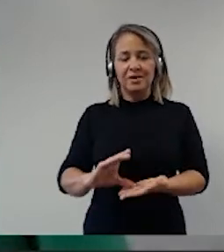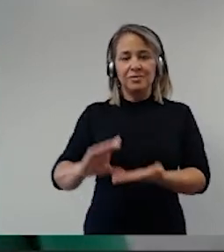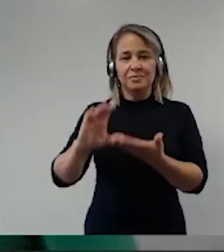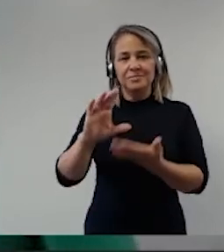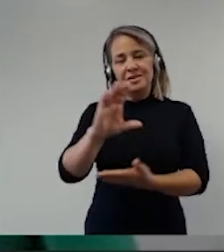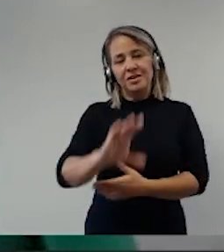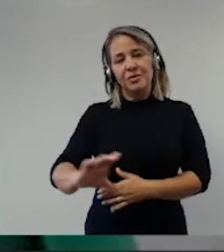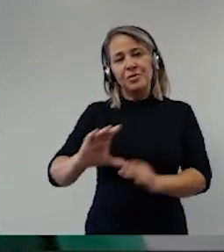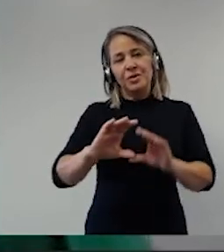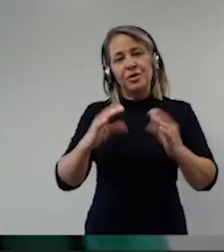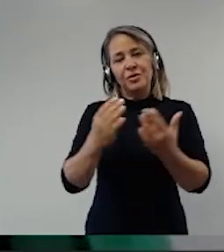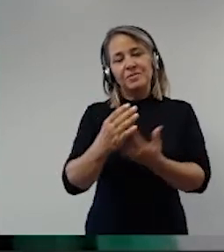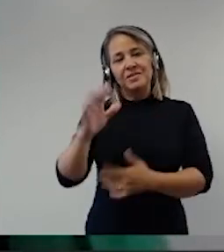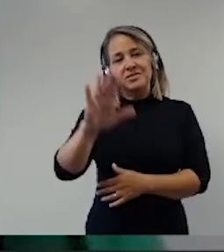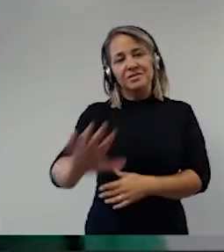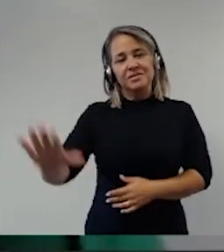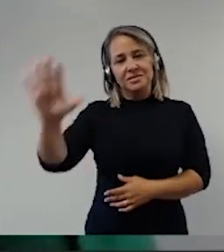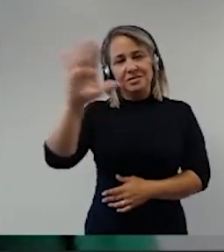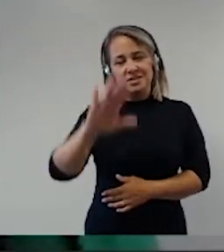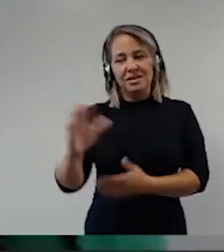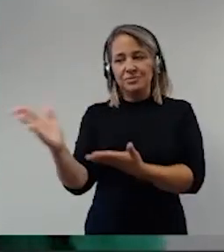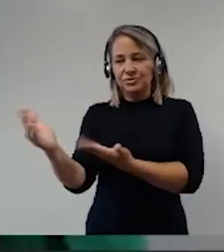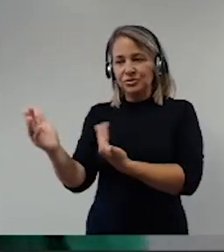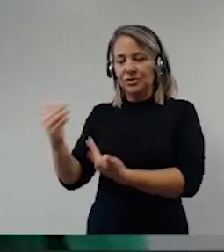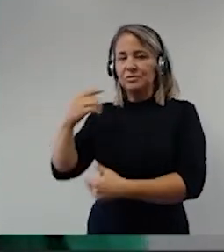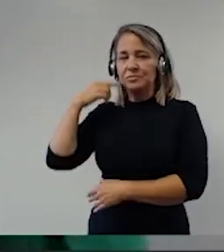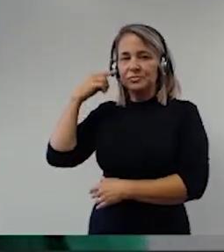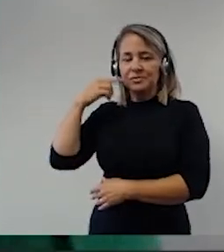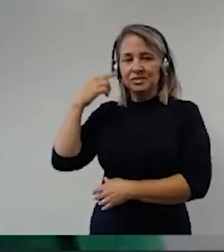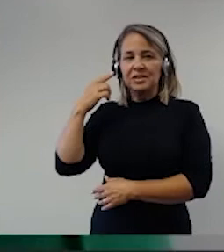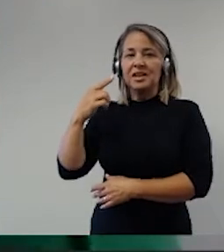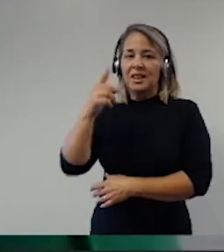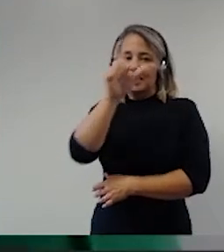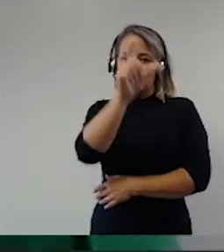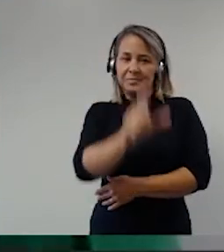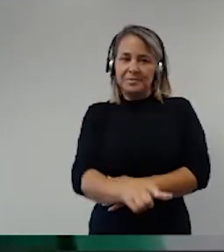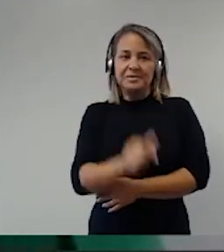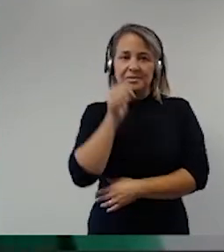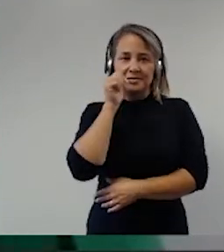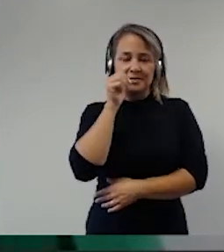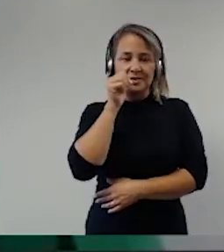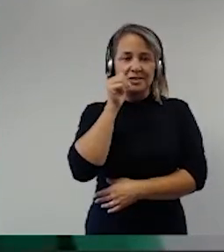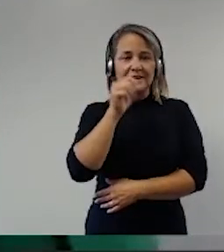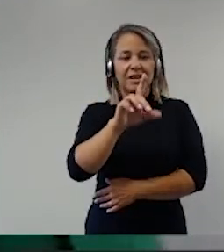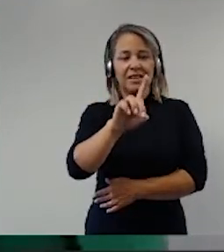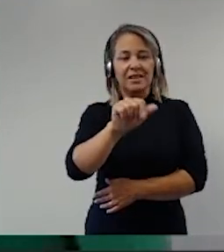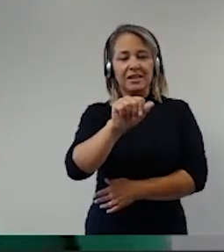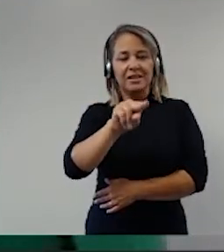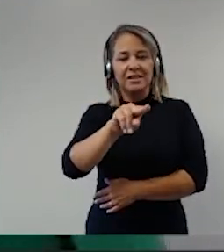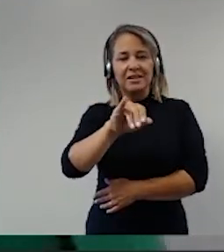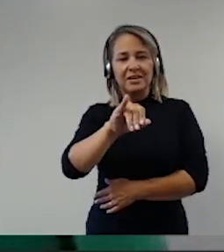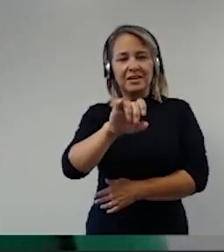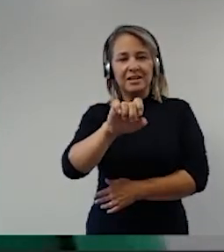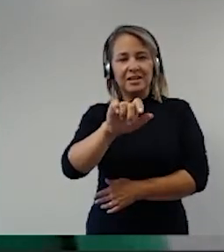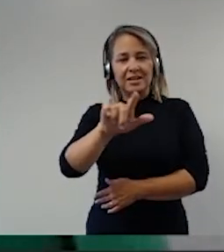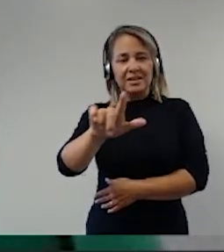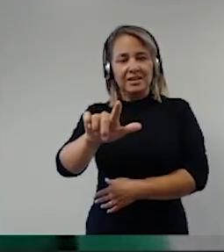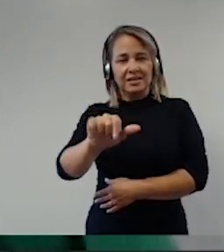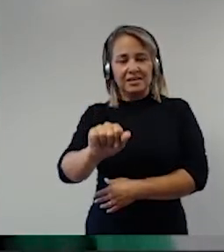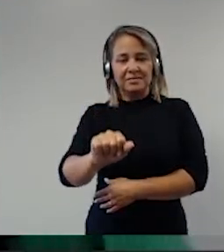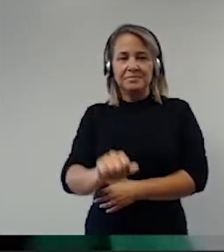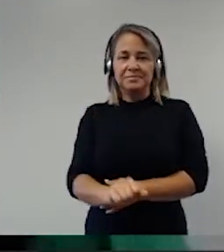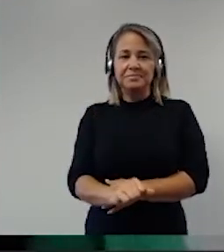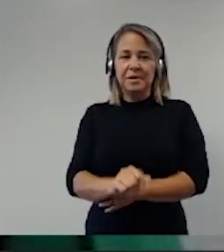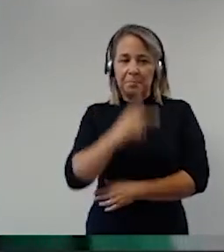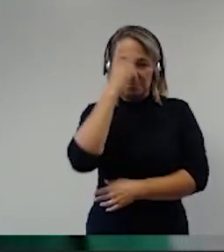Vou cumprimentar a nossa Comissão Nacional da Jovem Advocacia na pessoa da nossa presidenta, Daniela Teixeira, a quem não parou